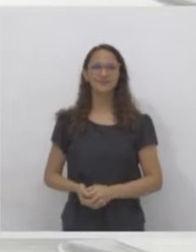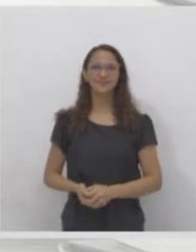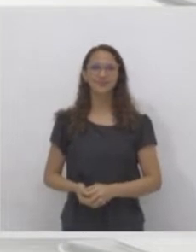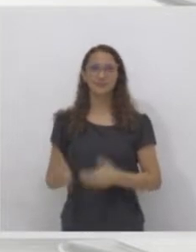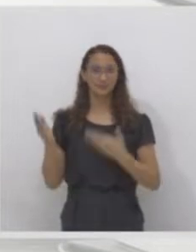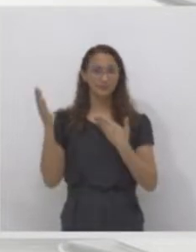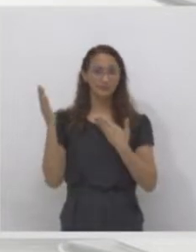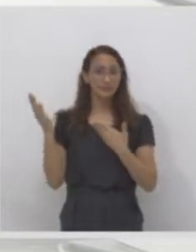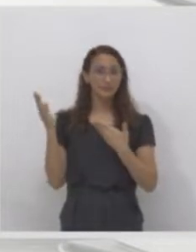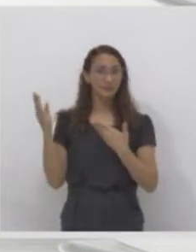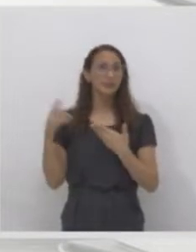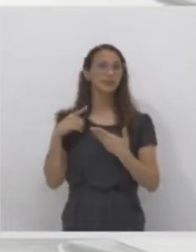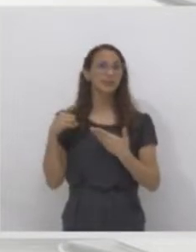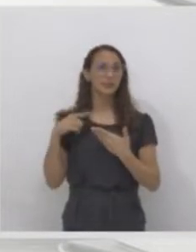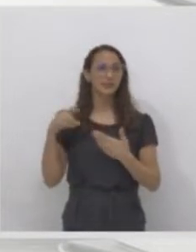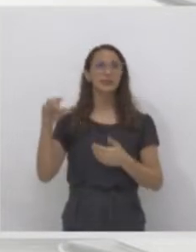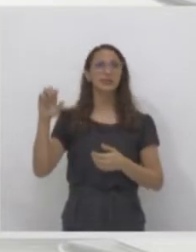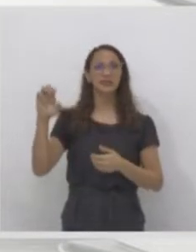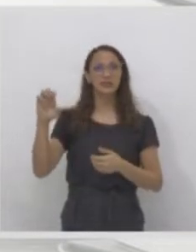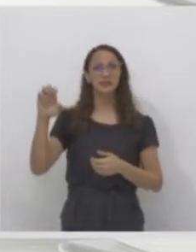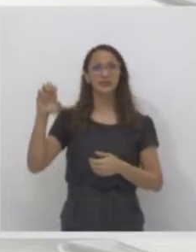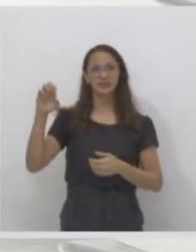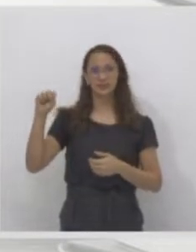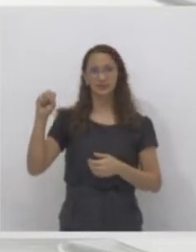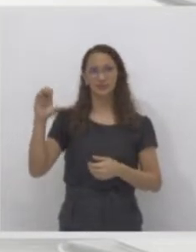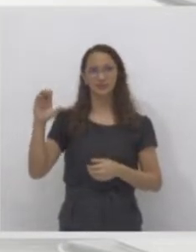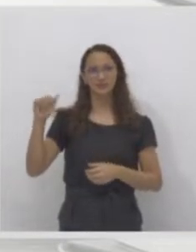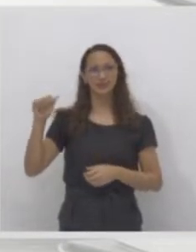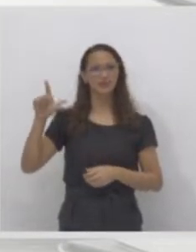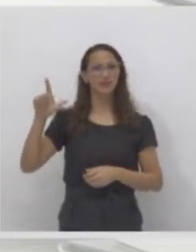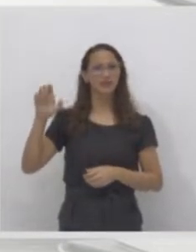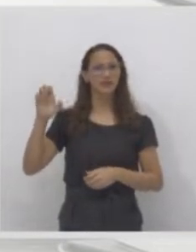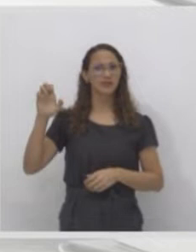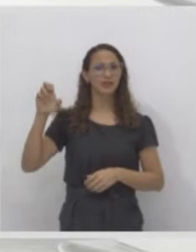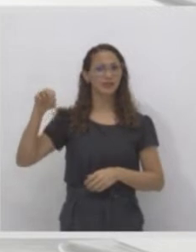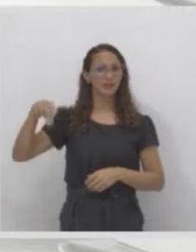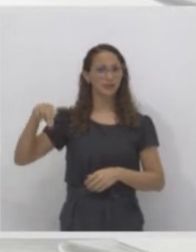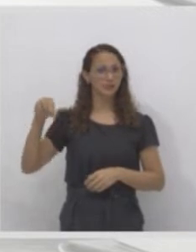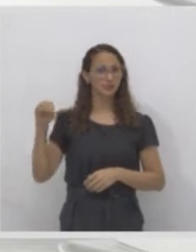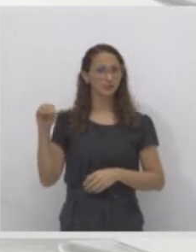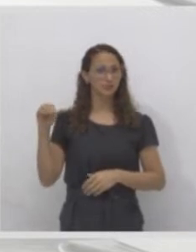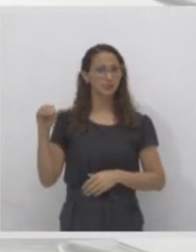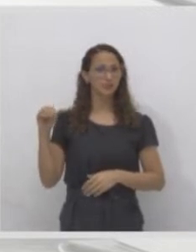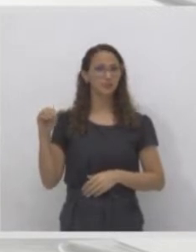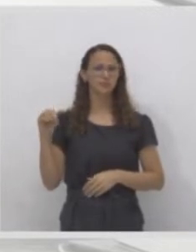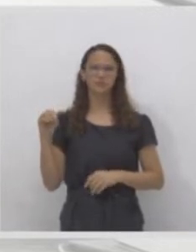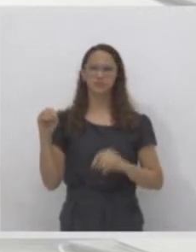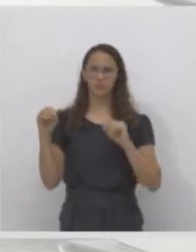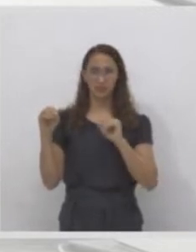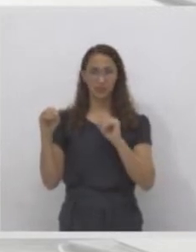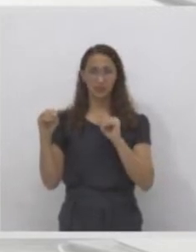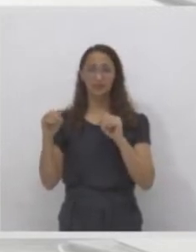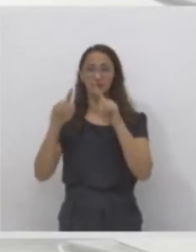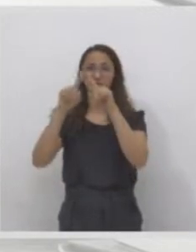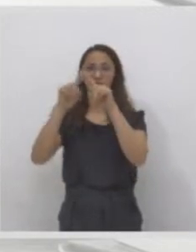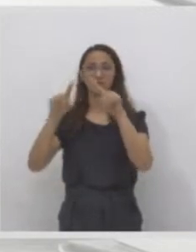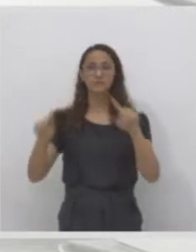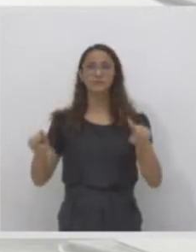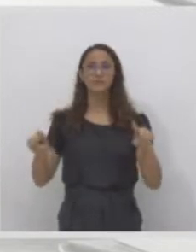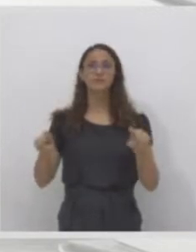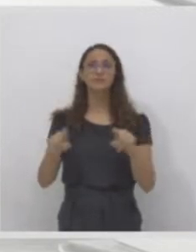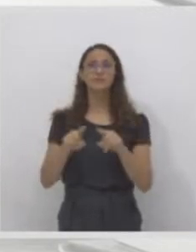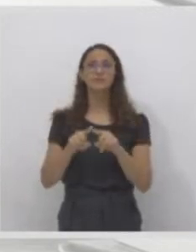Observe aqui que nós temos o triângulo escaleno. O triângulo escaleno, como vocês podem ver aqui na figura